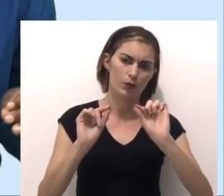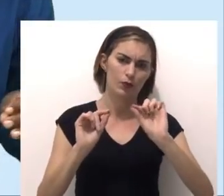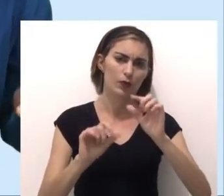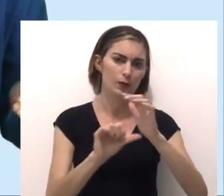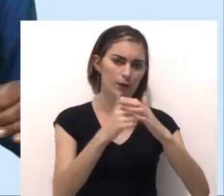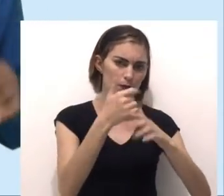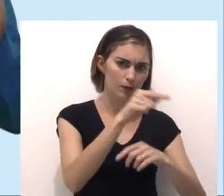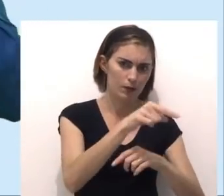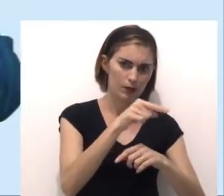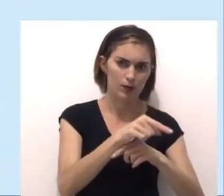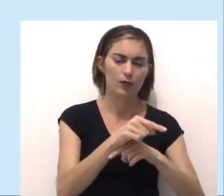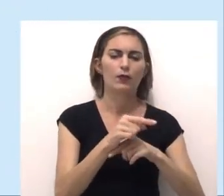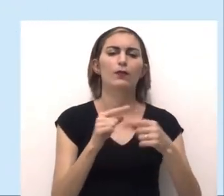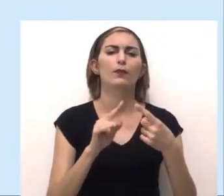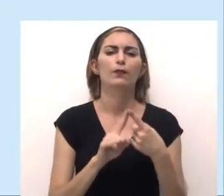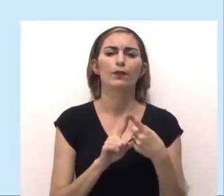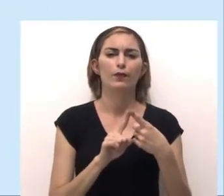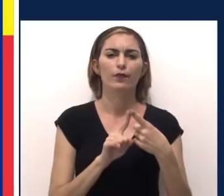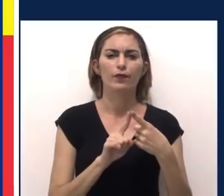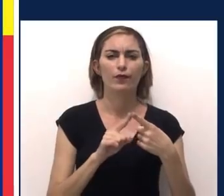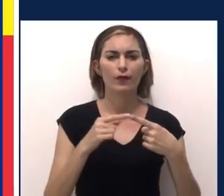primeiro, reconquista,